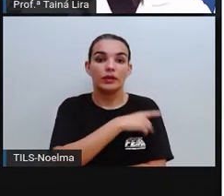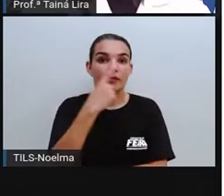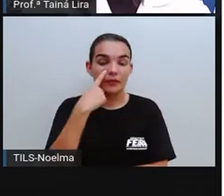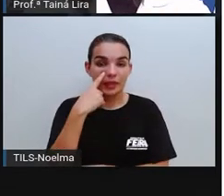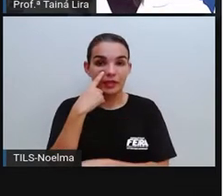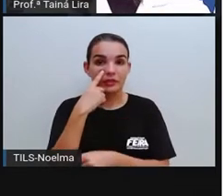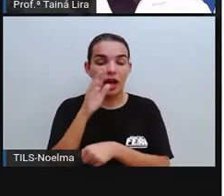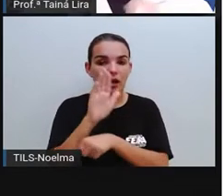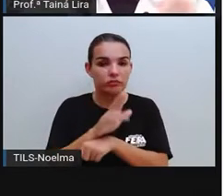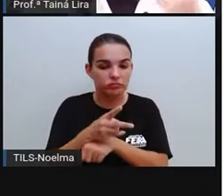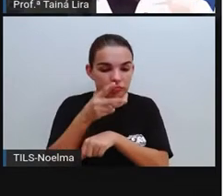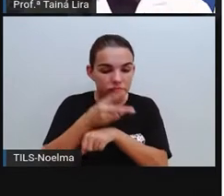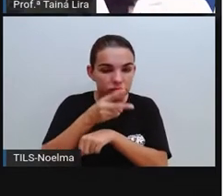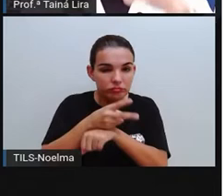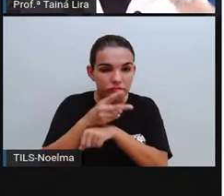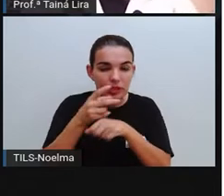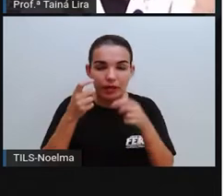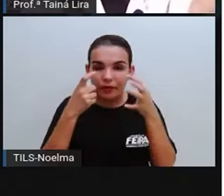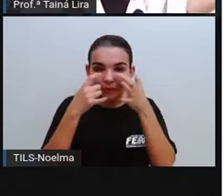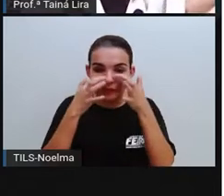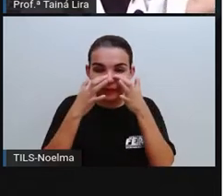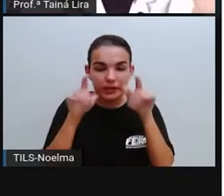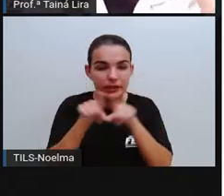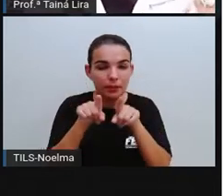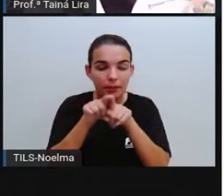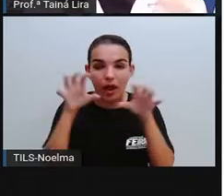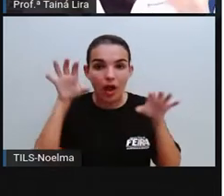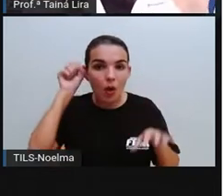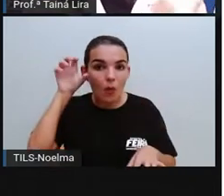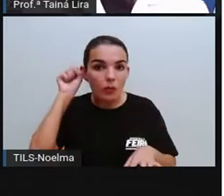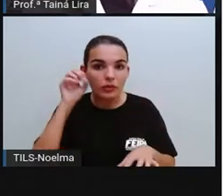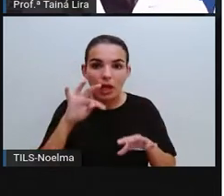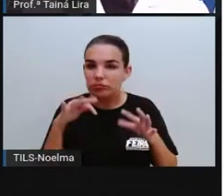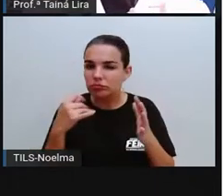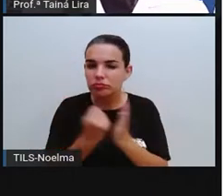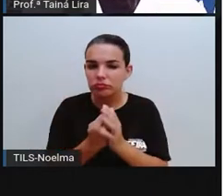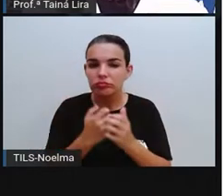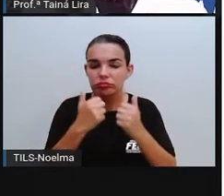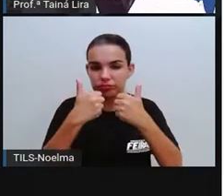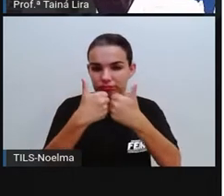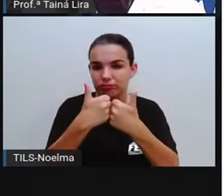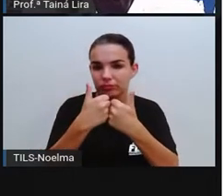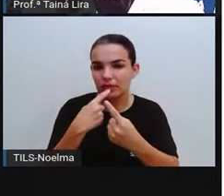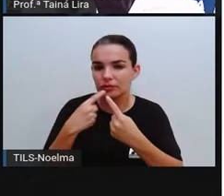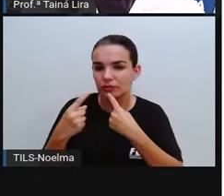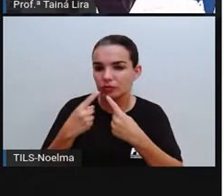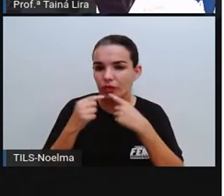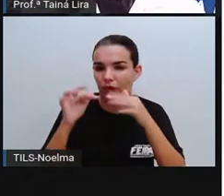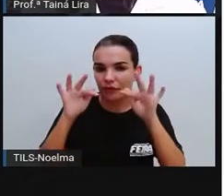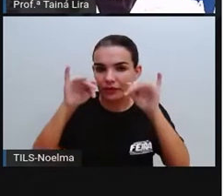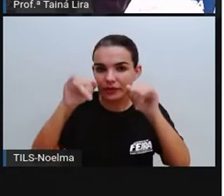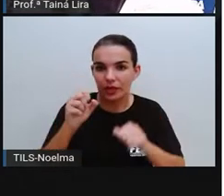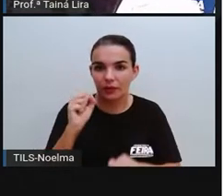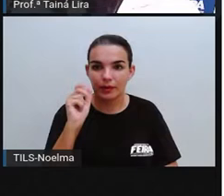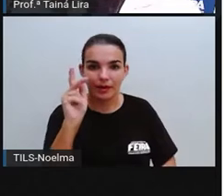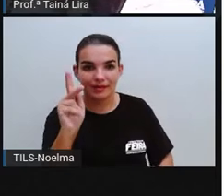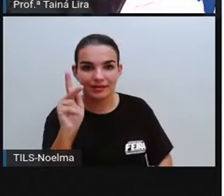Assista com atenção, ouça também com atenção tudo que for dito aí na entrevista para a gente discutir aí no final,